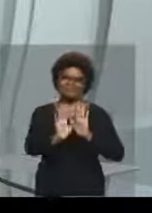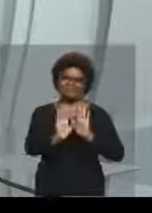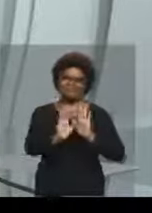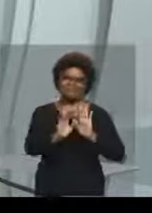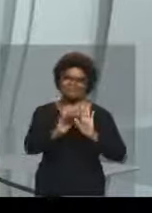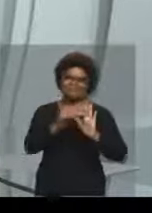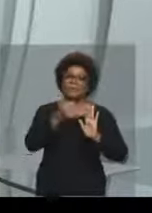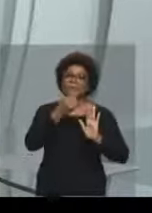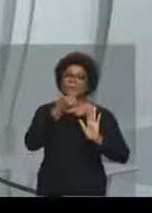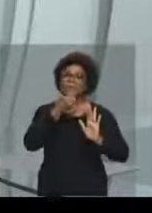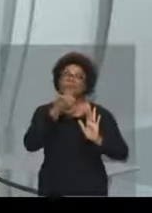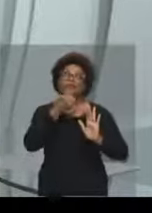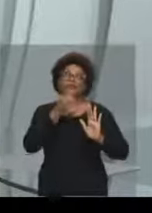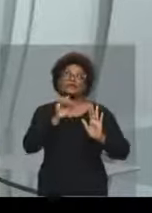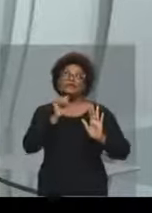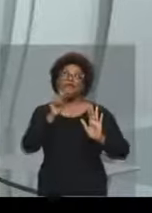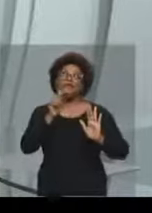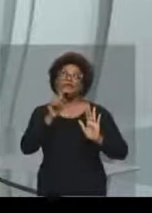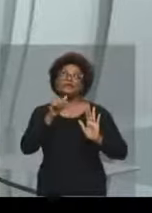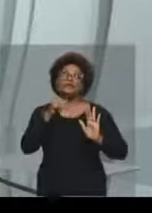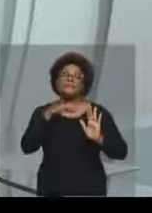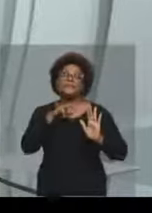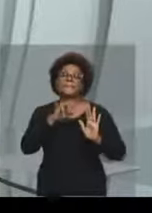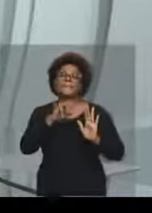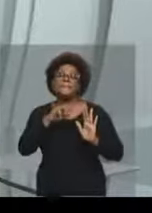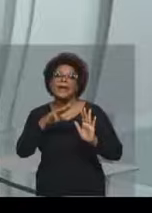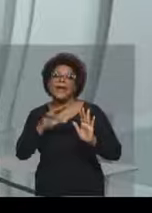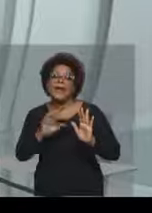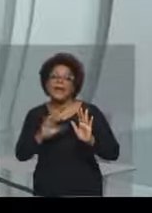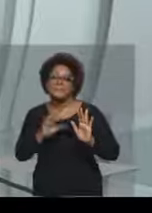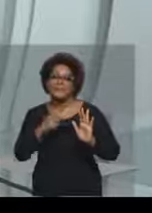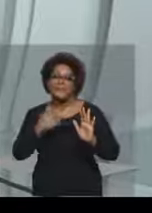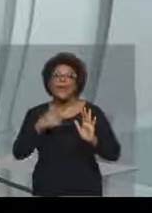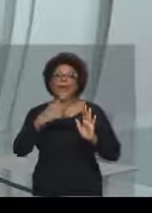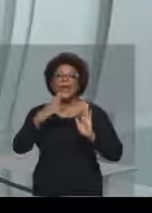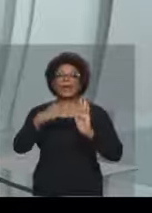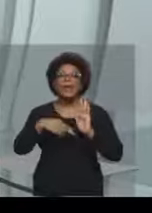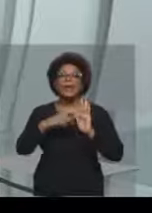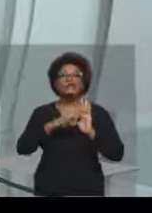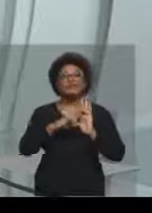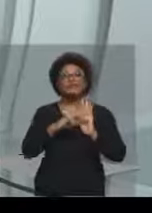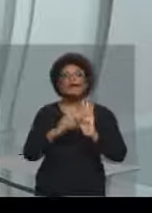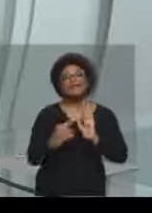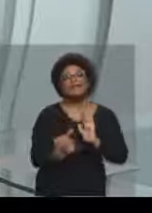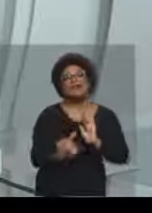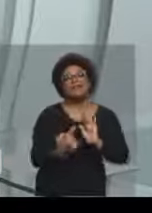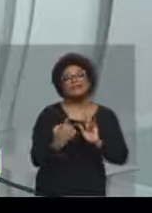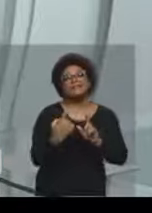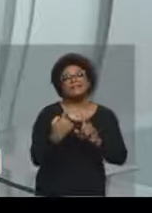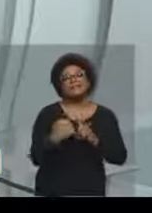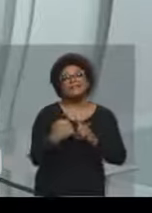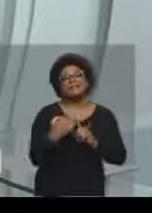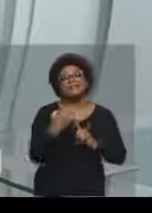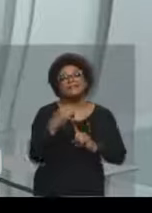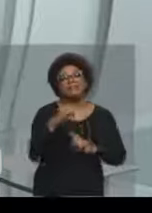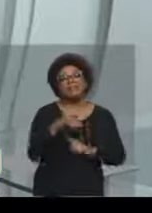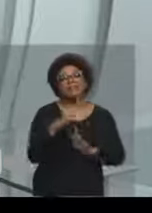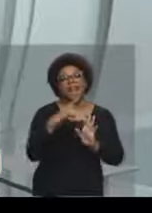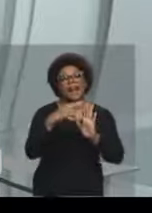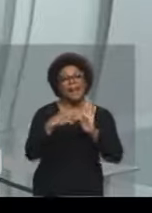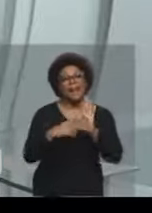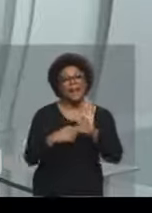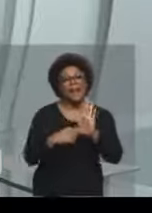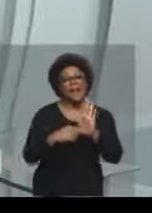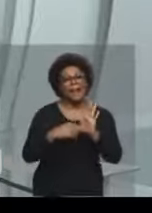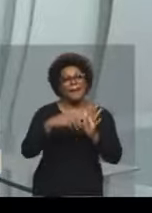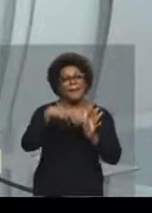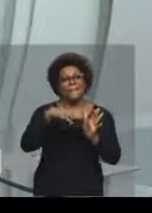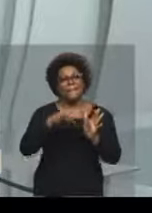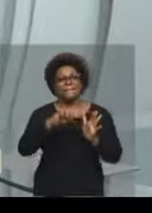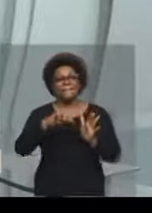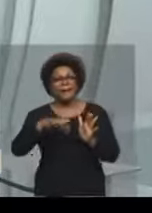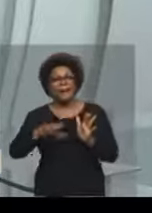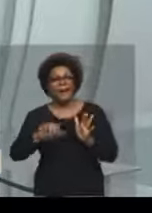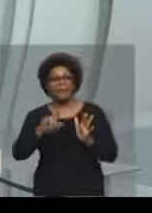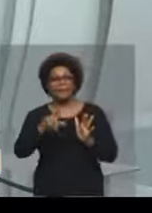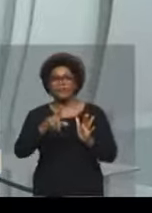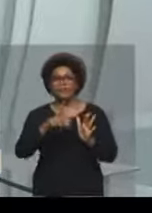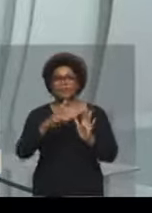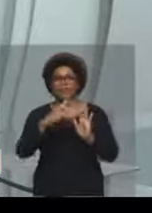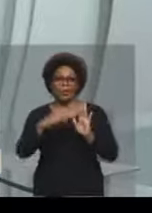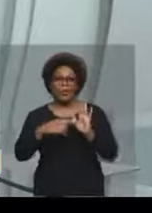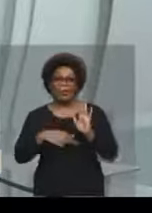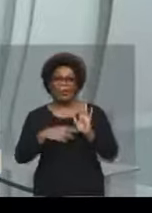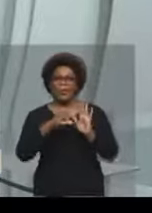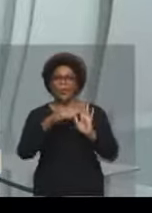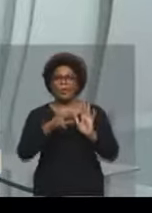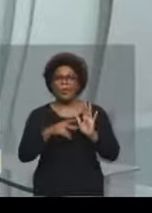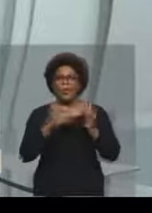parte da interpretação, porque se você for ler um meme da maneira que você lê uma notícia, você vai achar, esse meme está me informando, aí você leva tudo que está